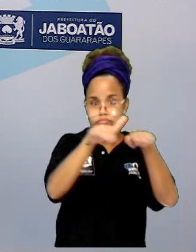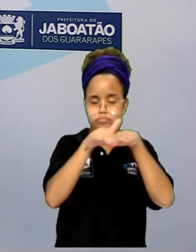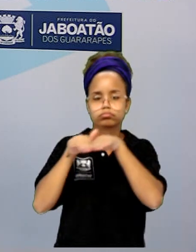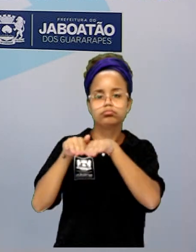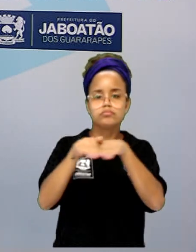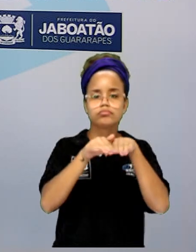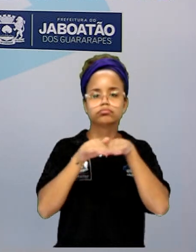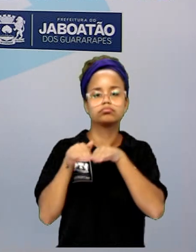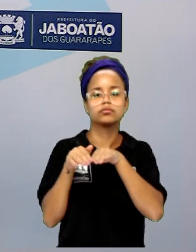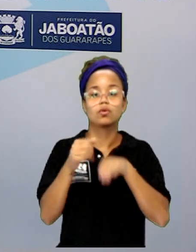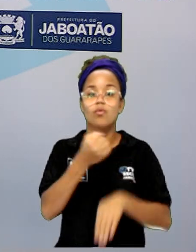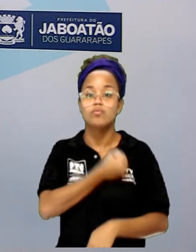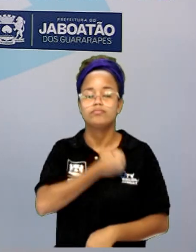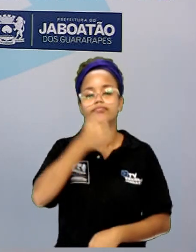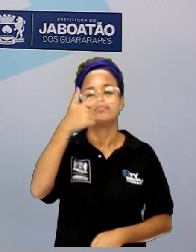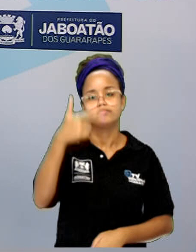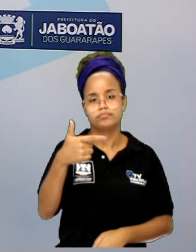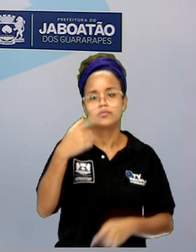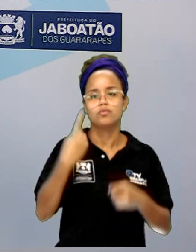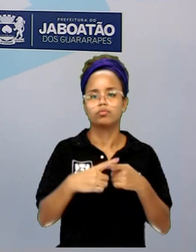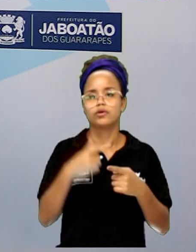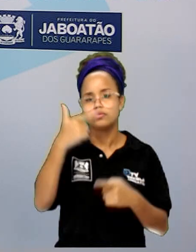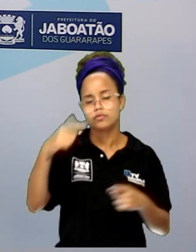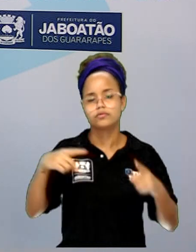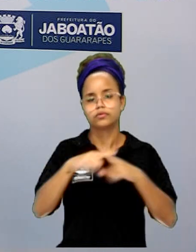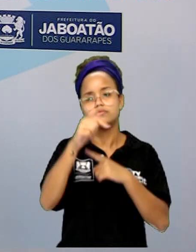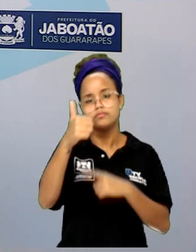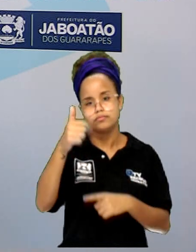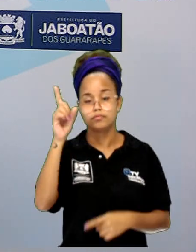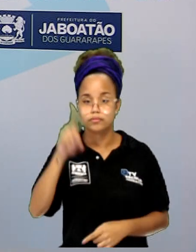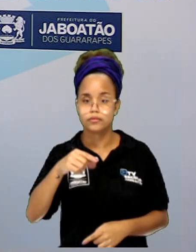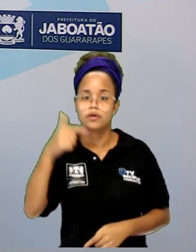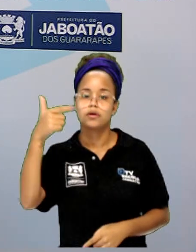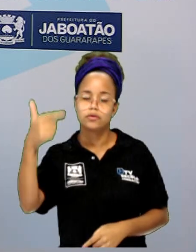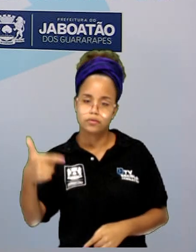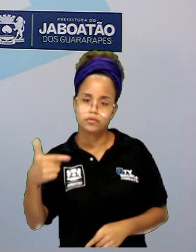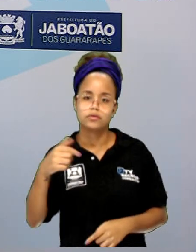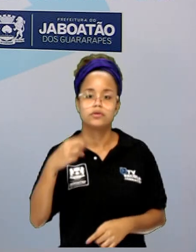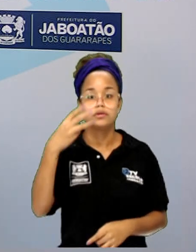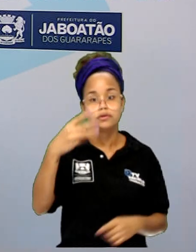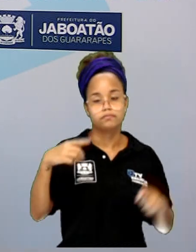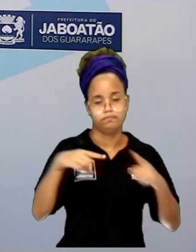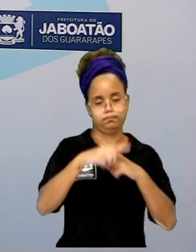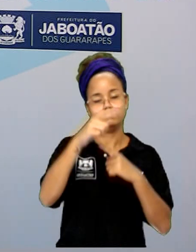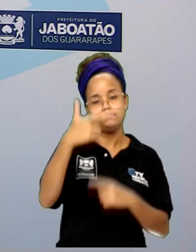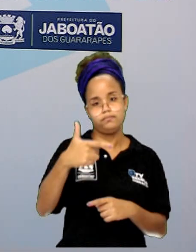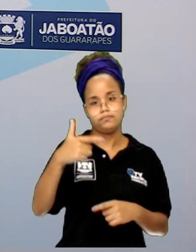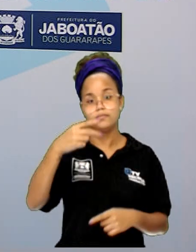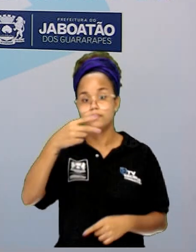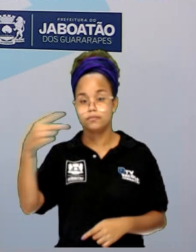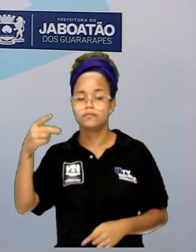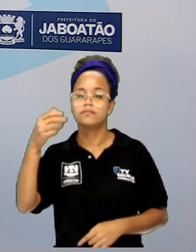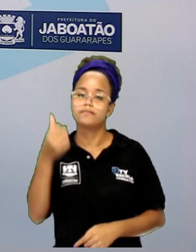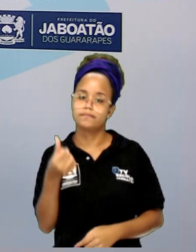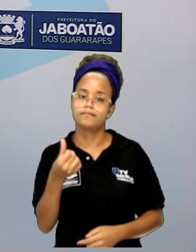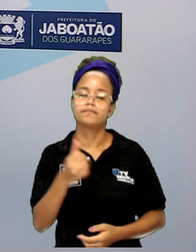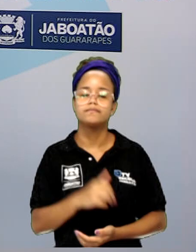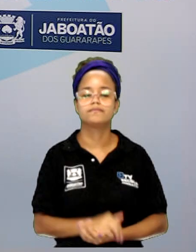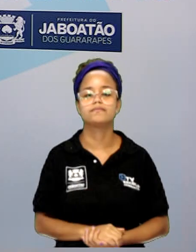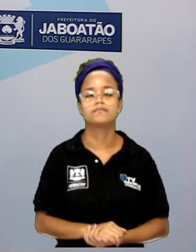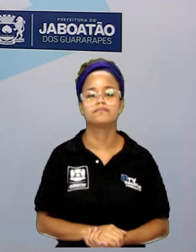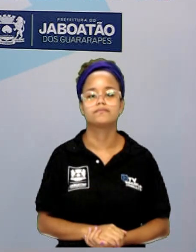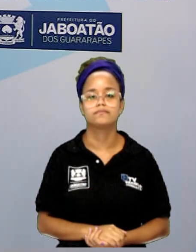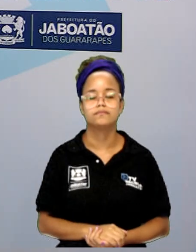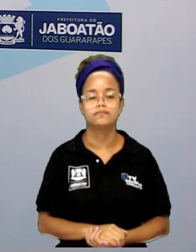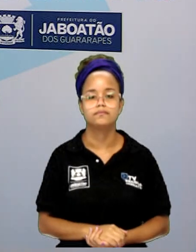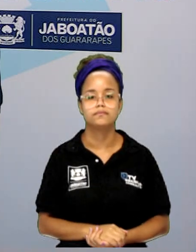outro, é o número 2, porque 2 vezes 1 é 2 e 3 vezes 2 é 6. Eu boto 2 aqui e o 2